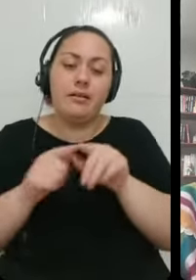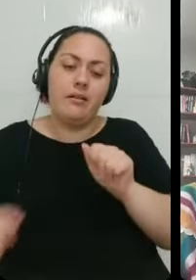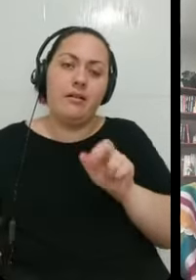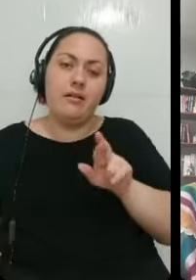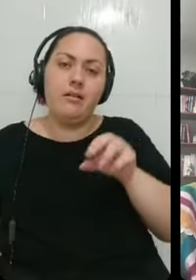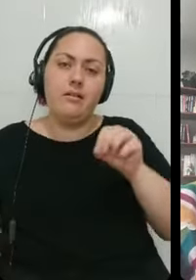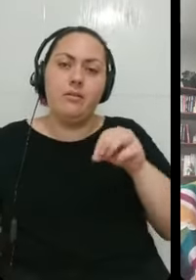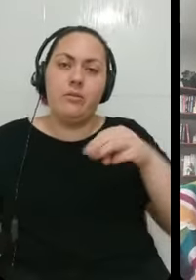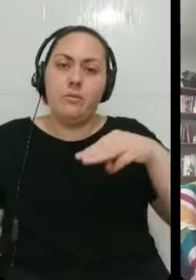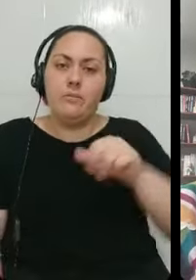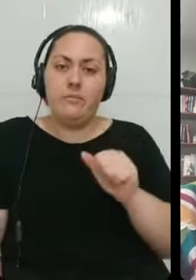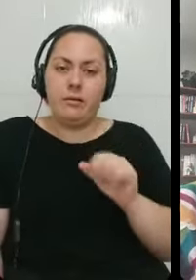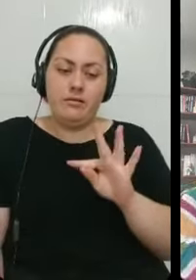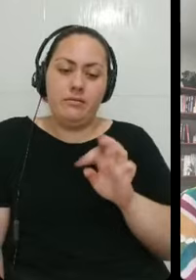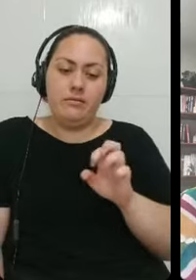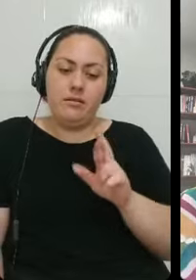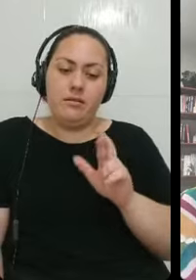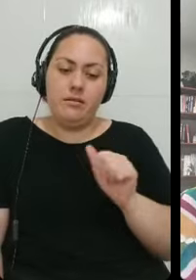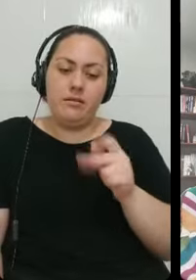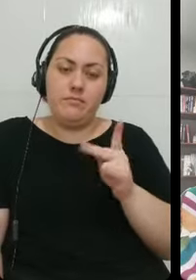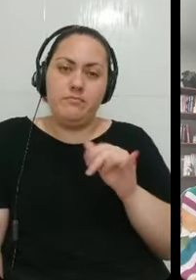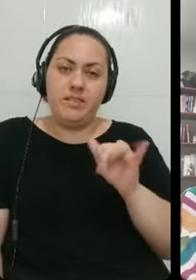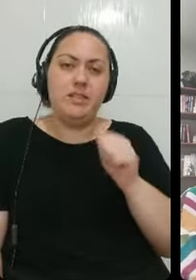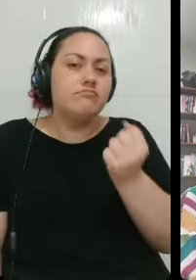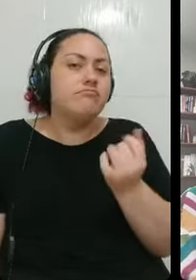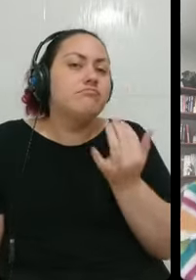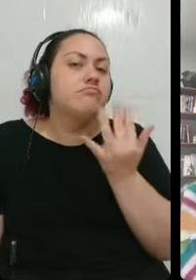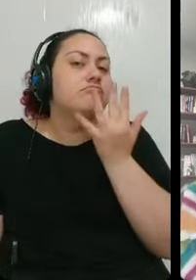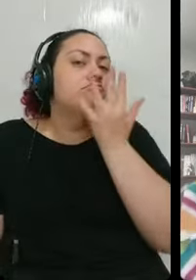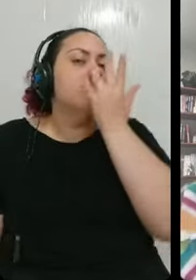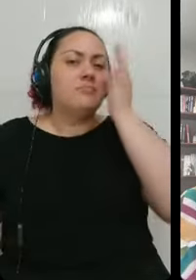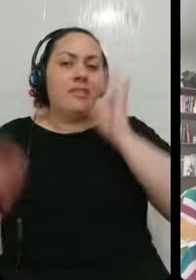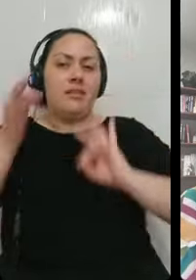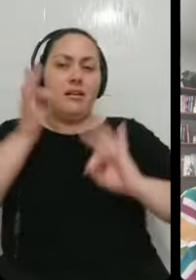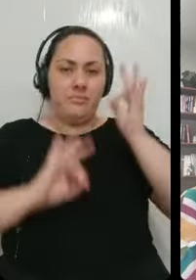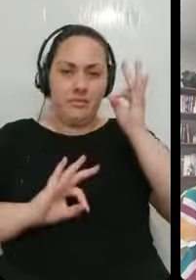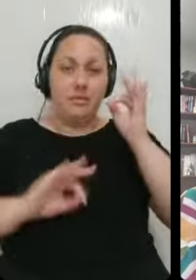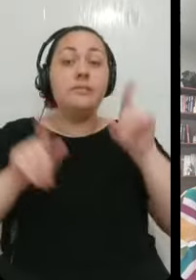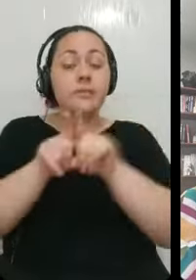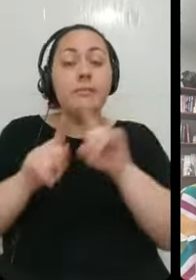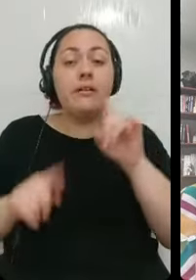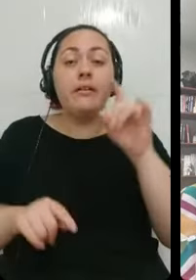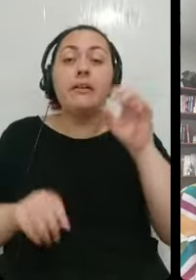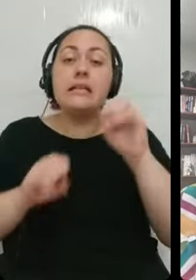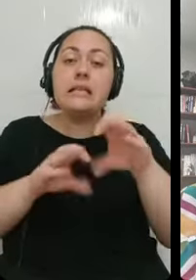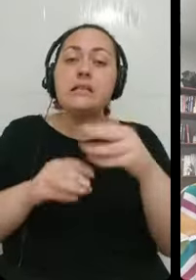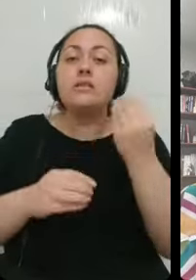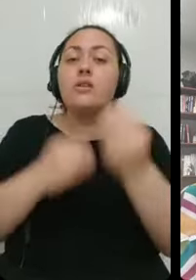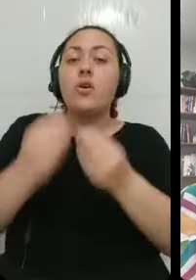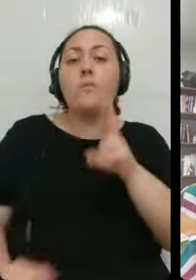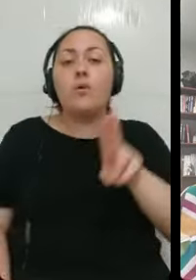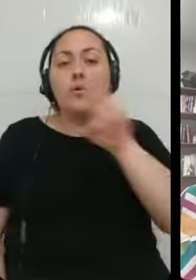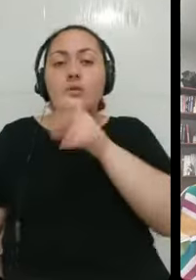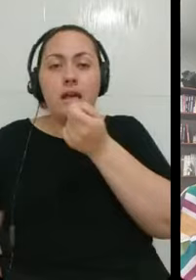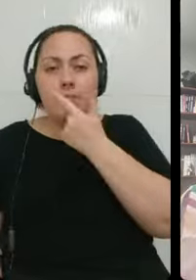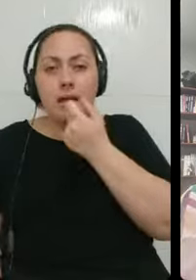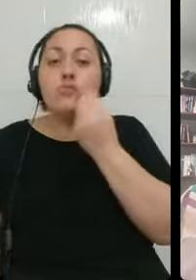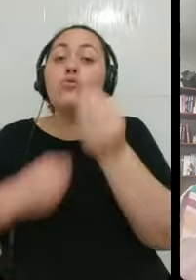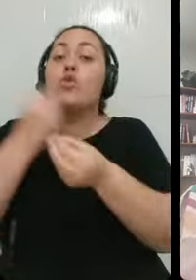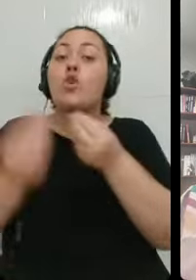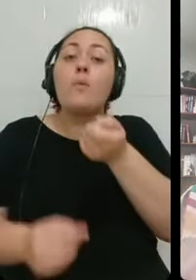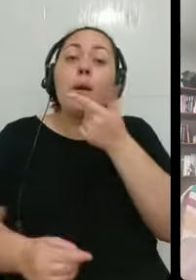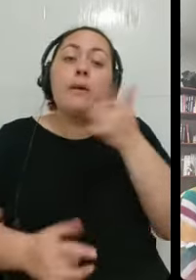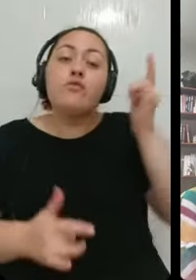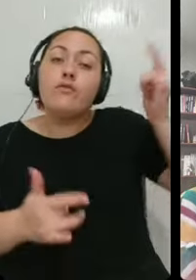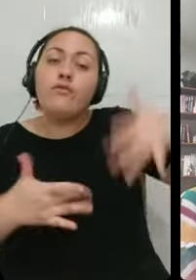trabalha dentro do uso racional de medicamentos também, né, além do uso, a guarda e descarte de medicamentos. Então, a gente procura, né,